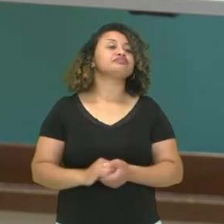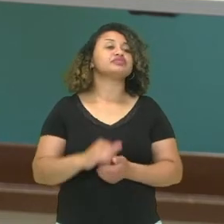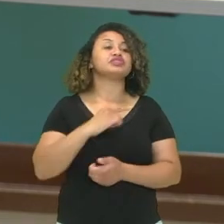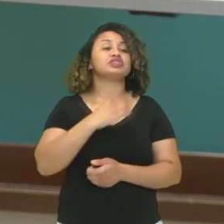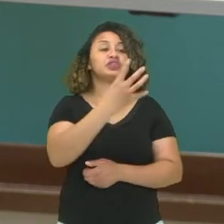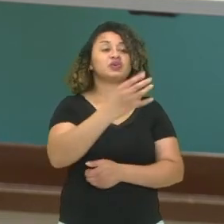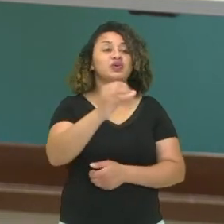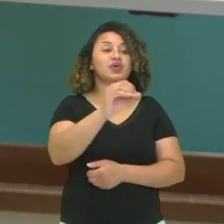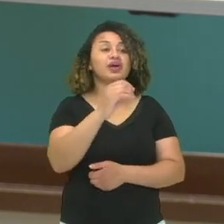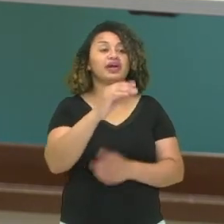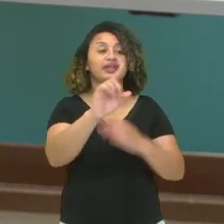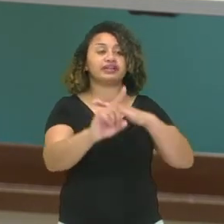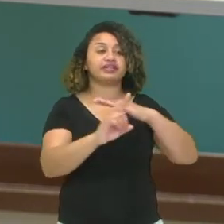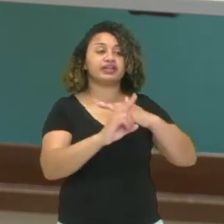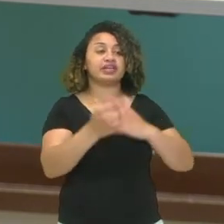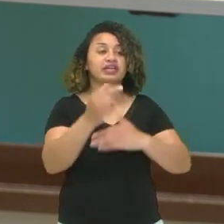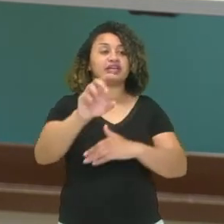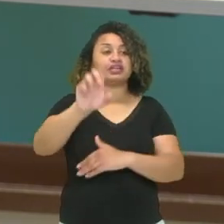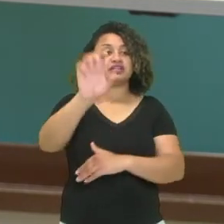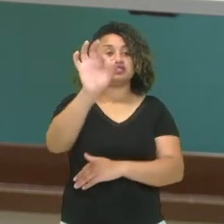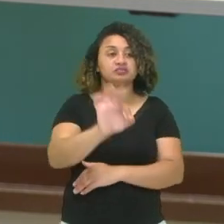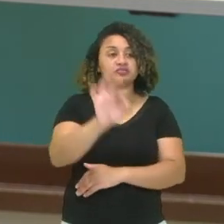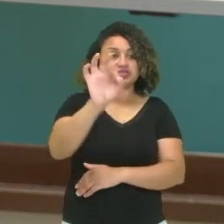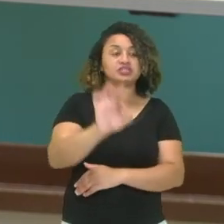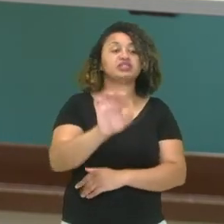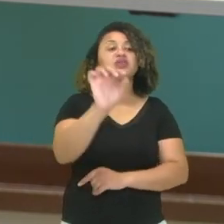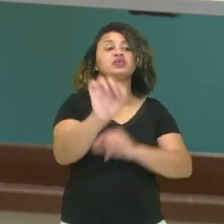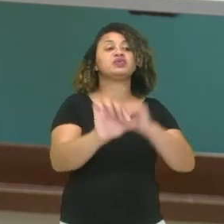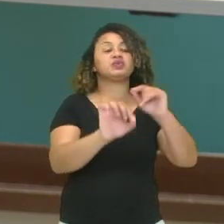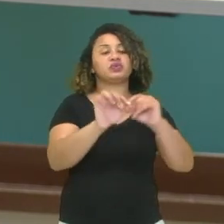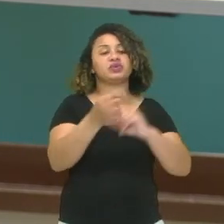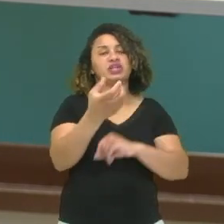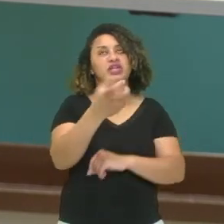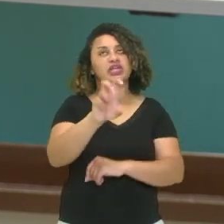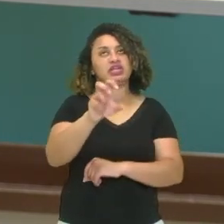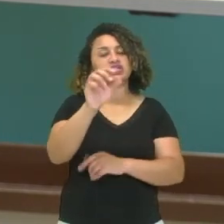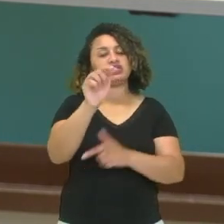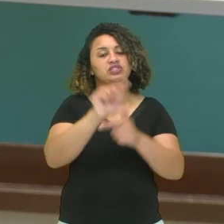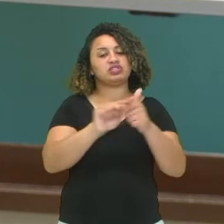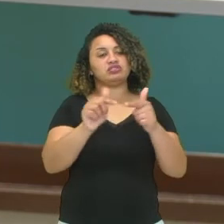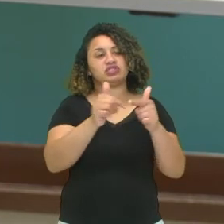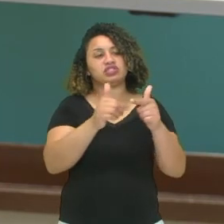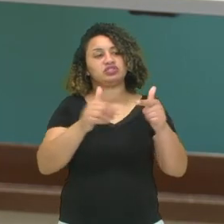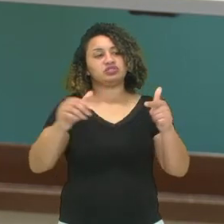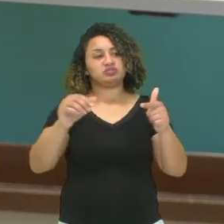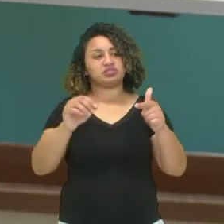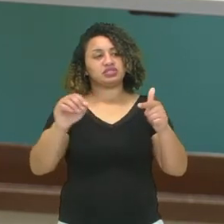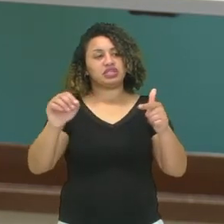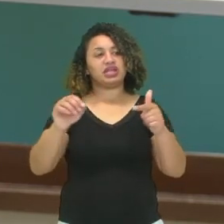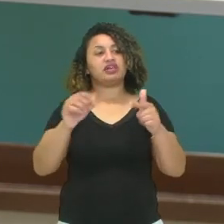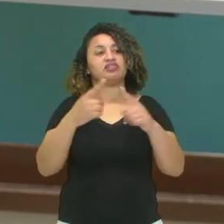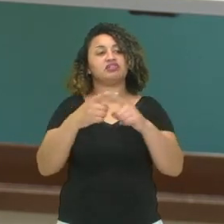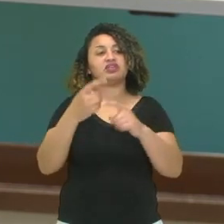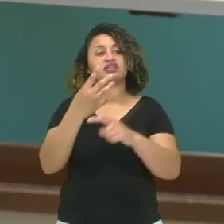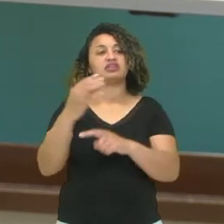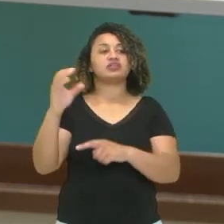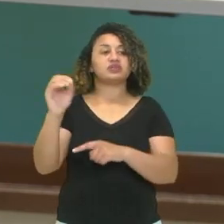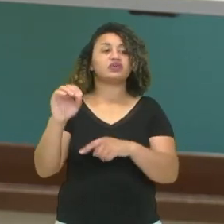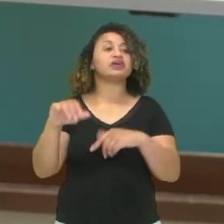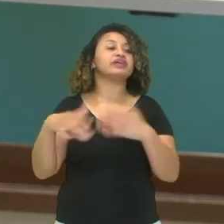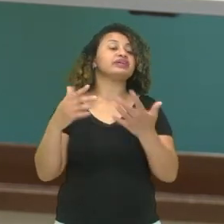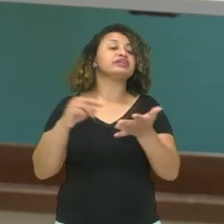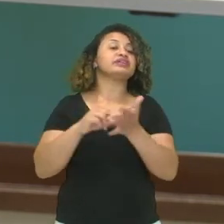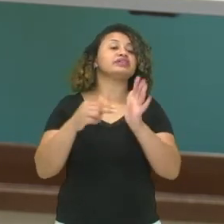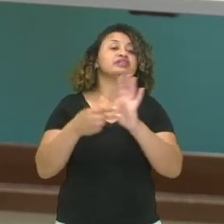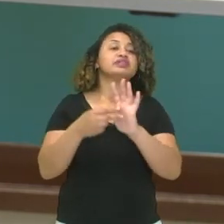clientes. 15%, lembram, 15% é 15 dividido por 100 vezes 40, ou seja, 40